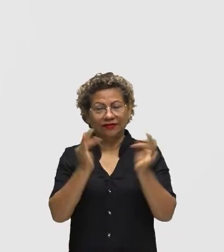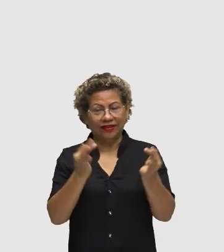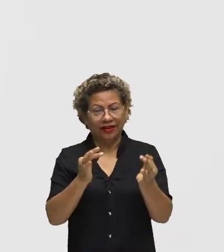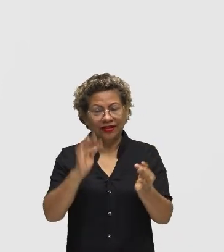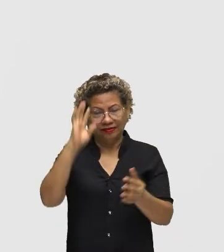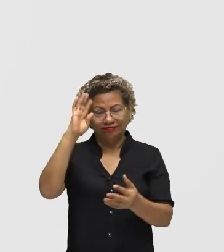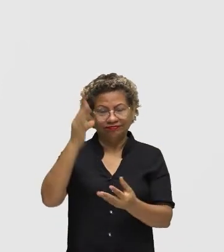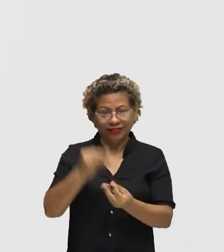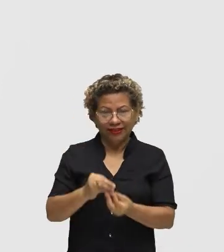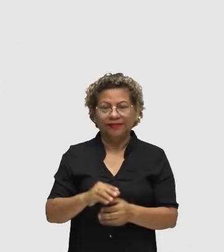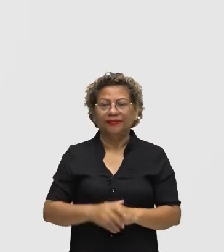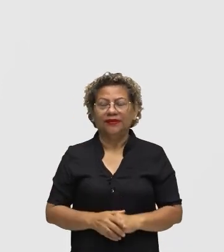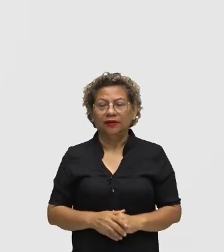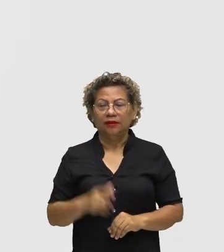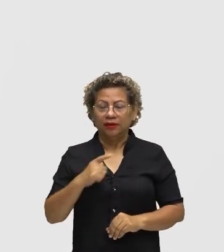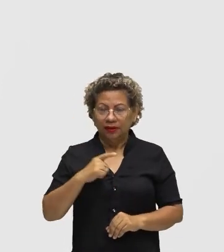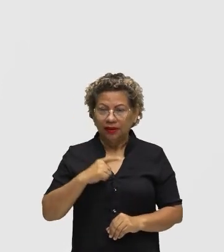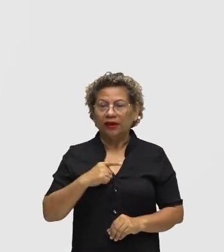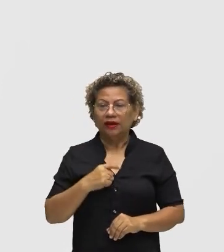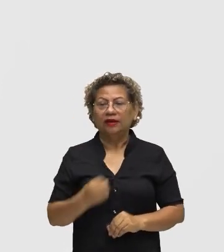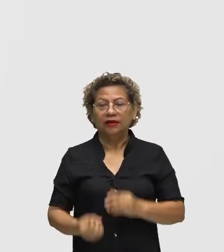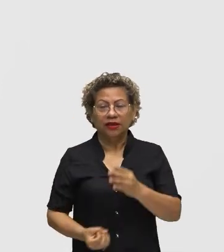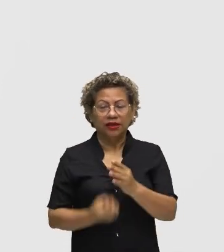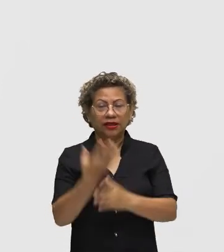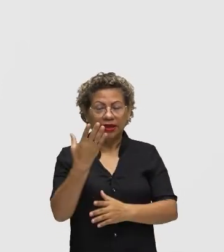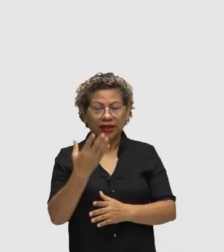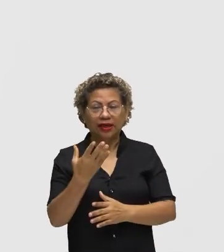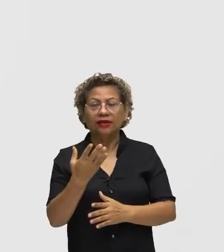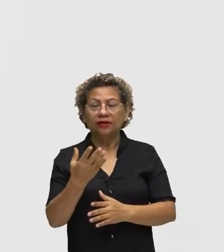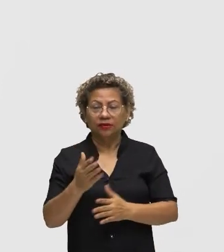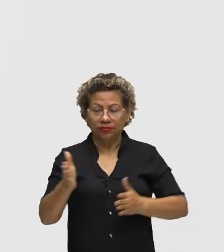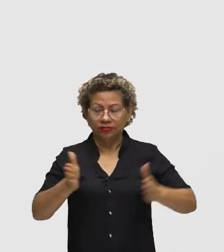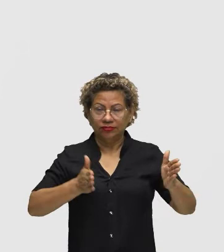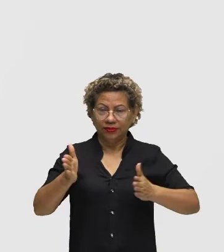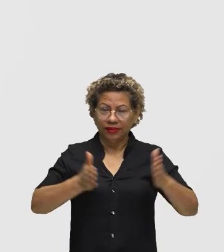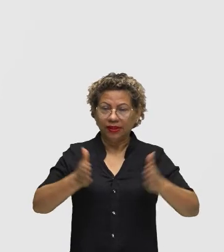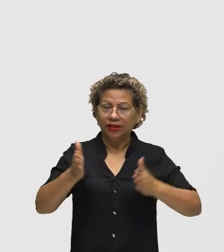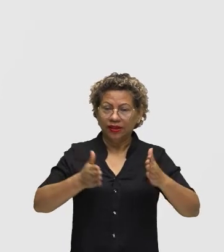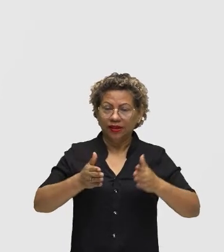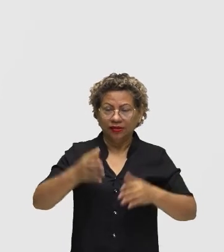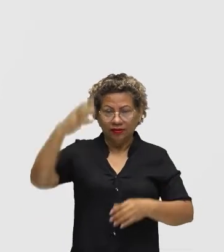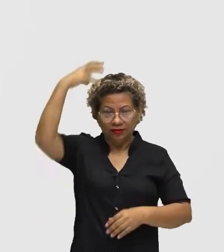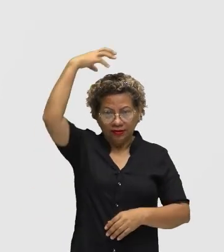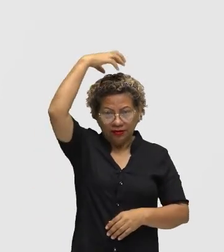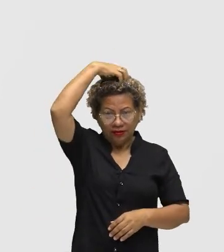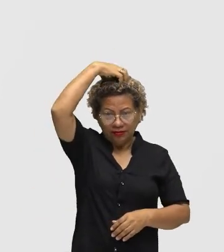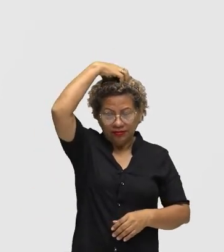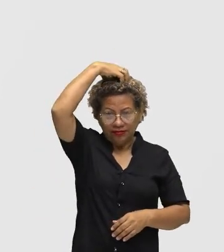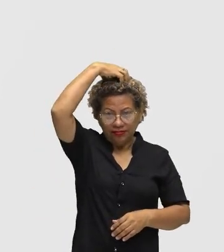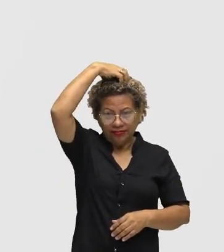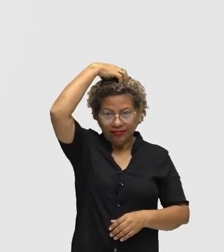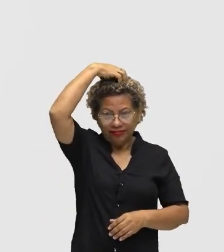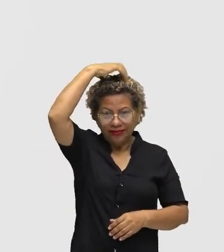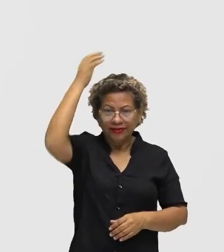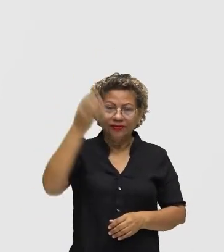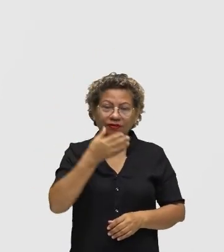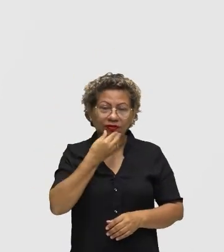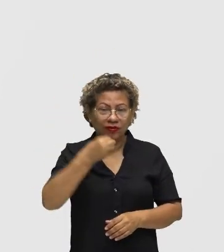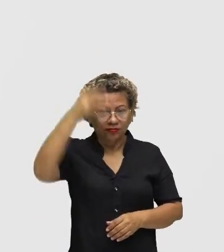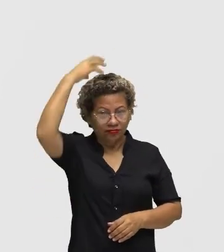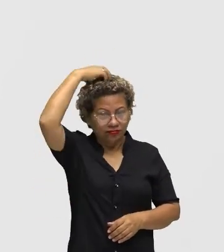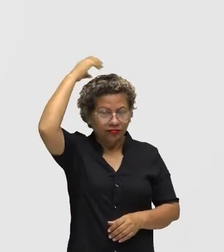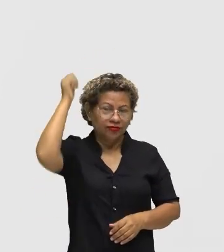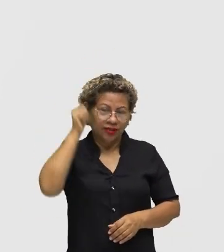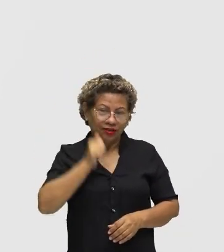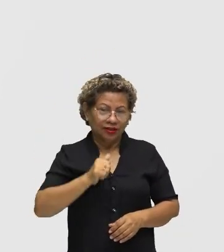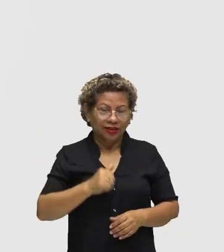do período da monarquia, olha só, quando ali existia a figura do rei, da rainha, né? Em alguns países a gente ainda